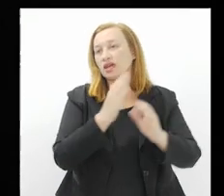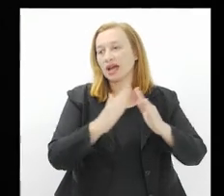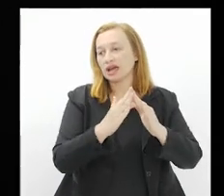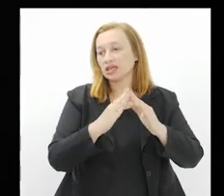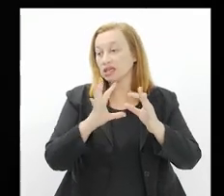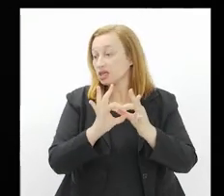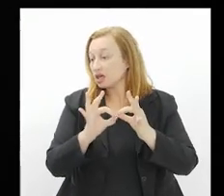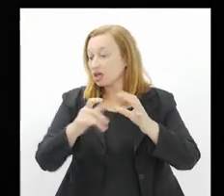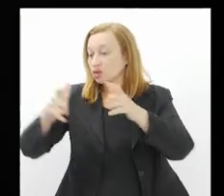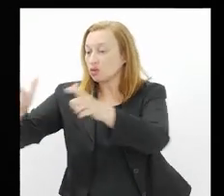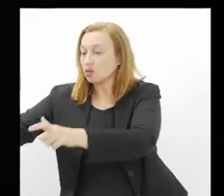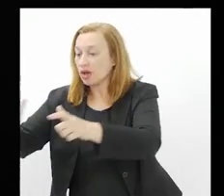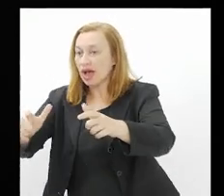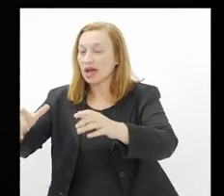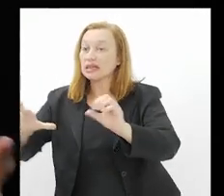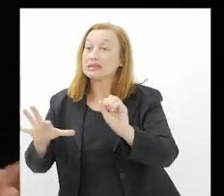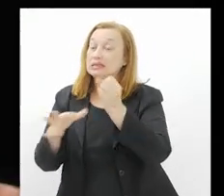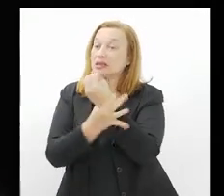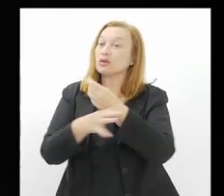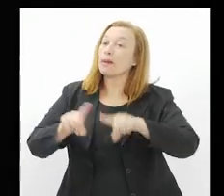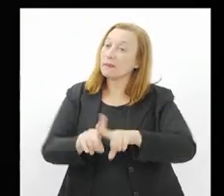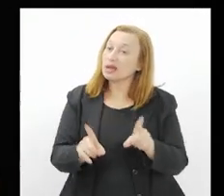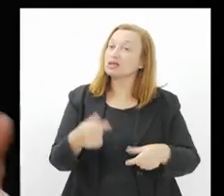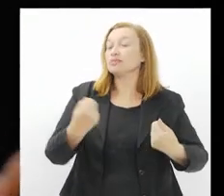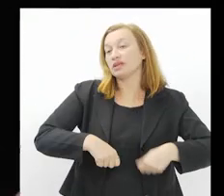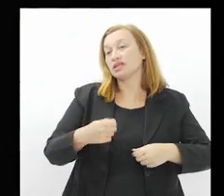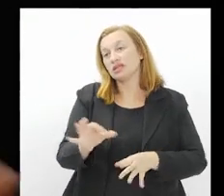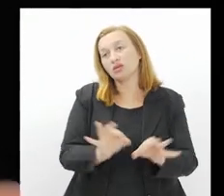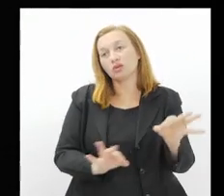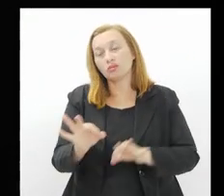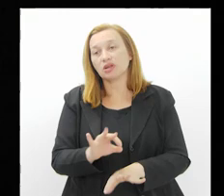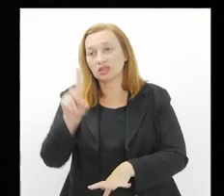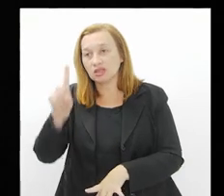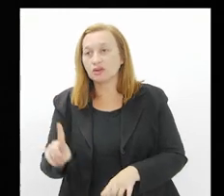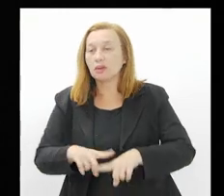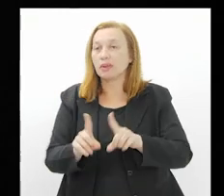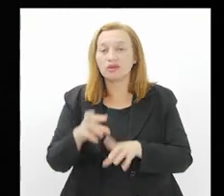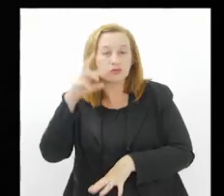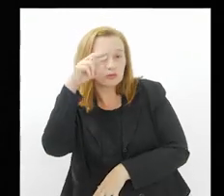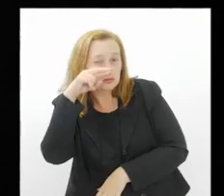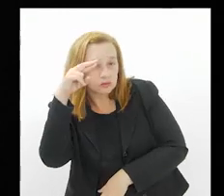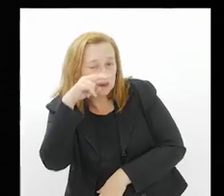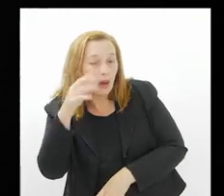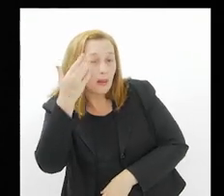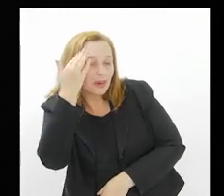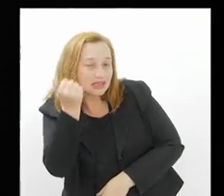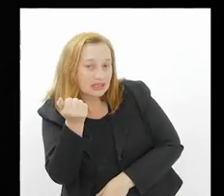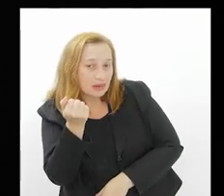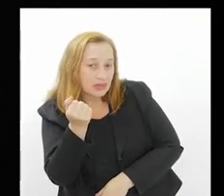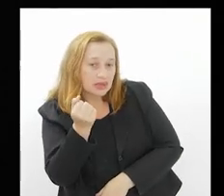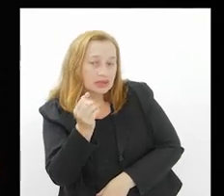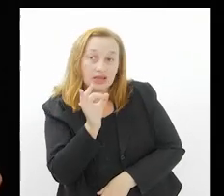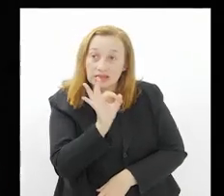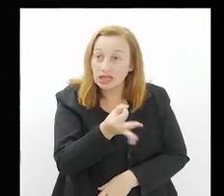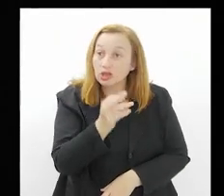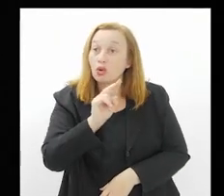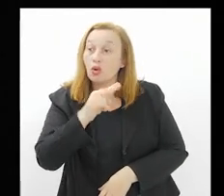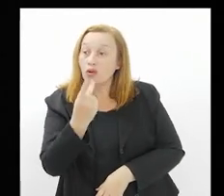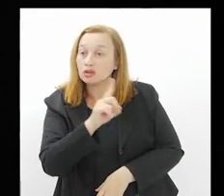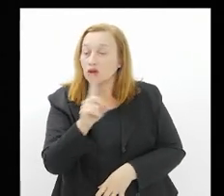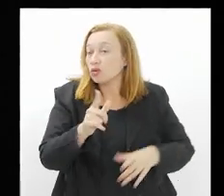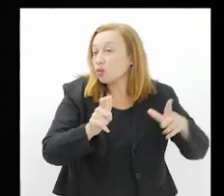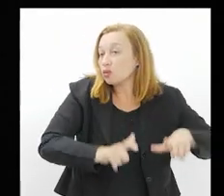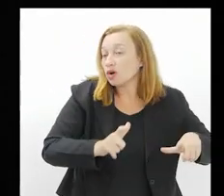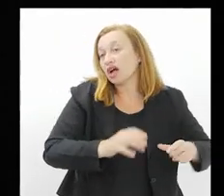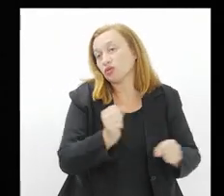as habitações em regiões seguras. Agora, você tem que ter o plano diretor e você tem que ter também, é claro, a fiscalização para saber se ele está sendo cumprido ou não,